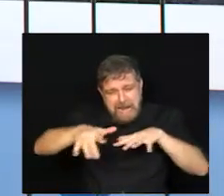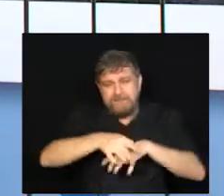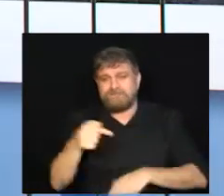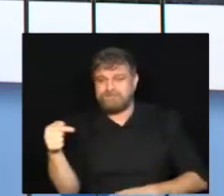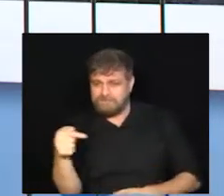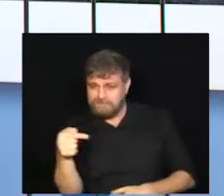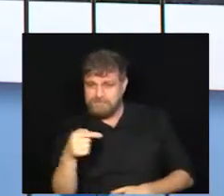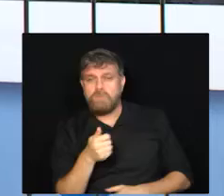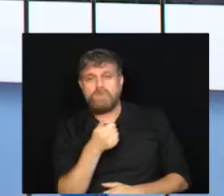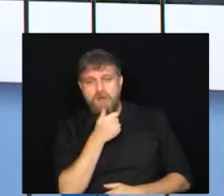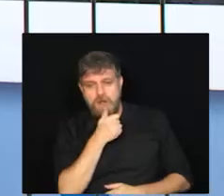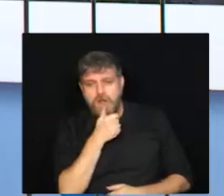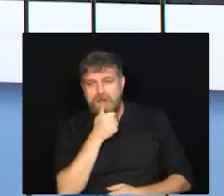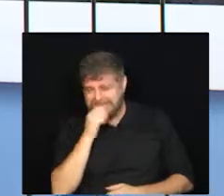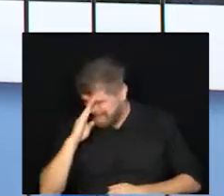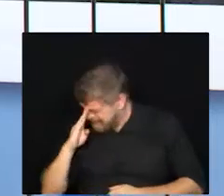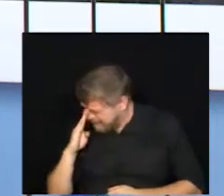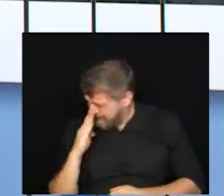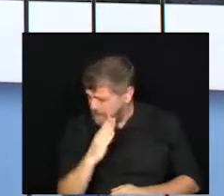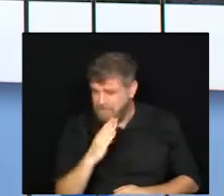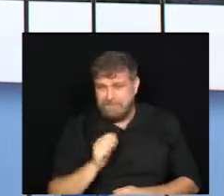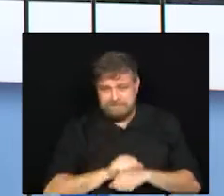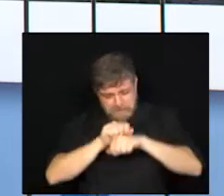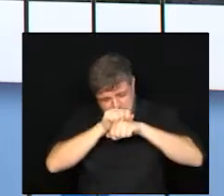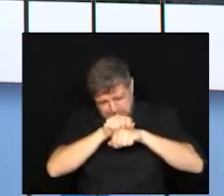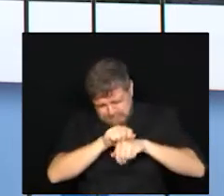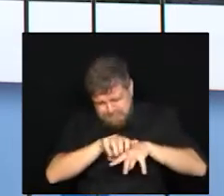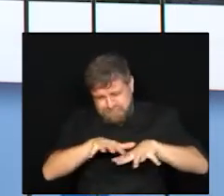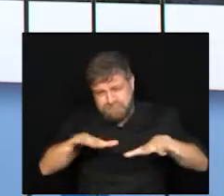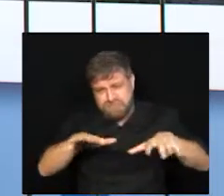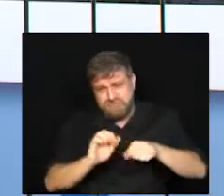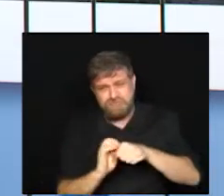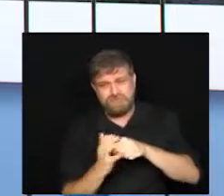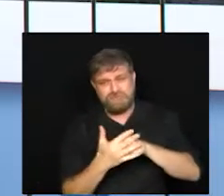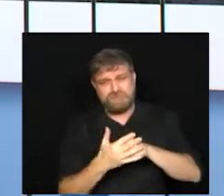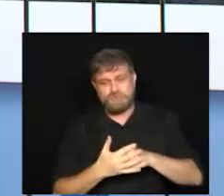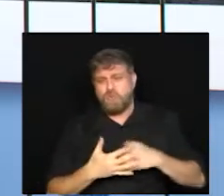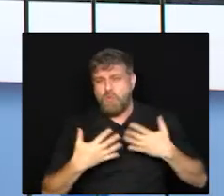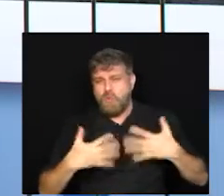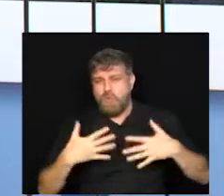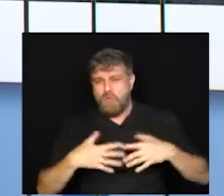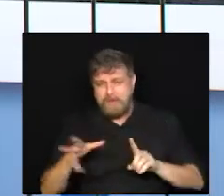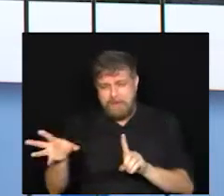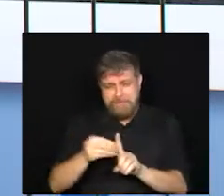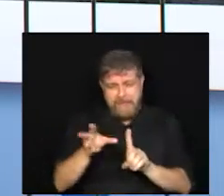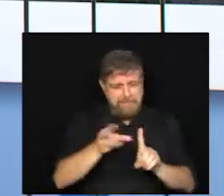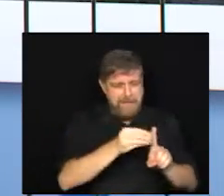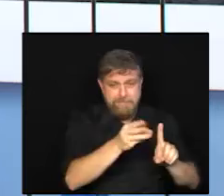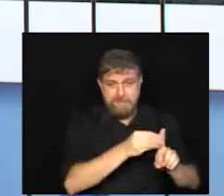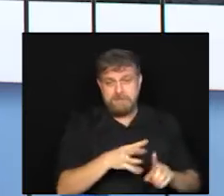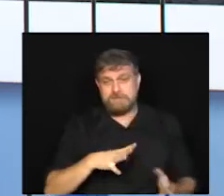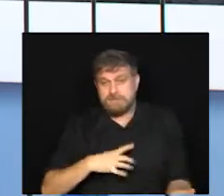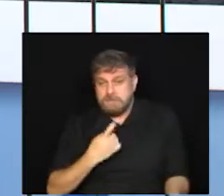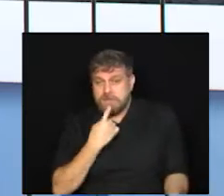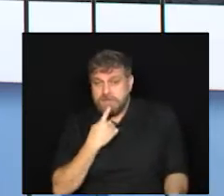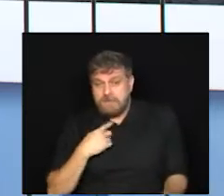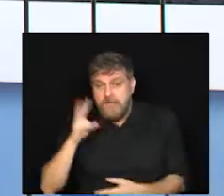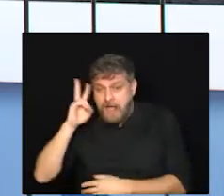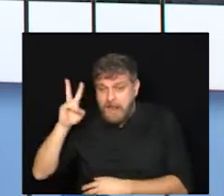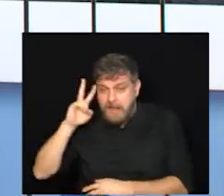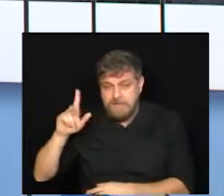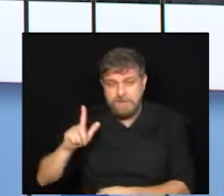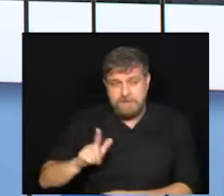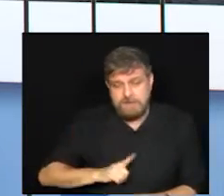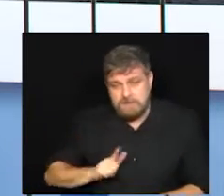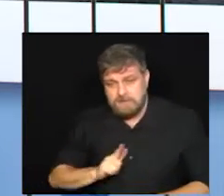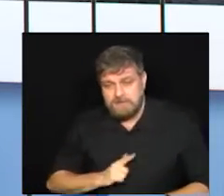aí ainda a principal via de transmissão do novo coronavírus. E em Campinas, a gente lembra que, apesar